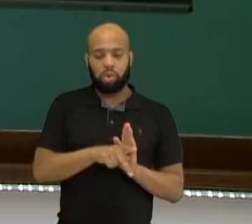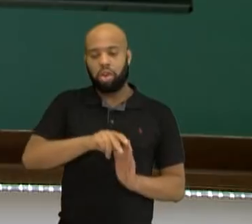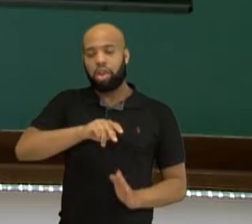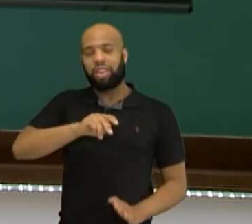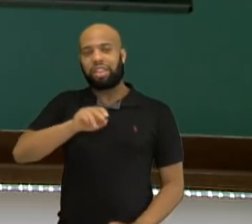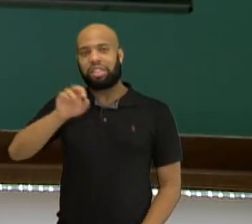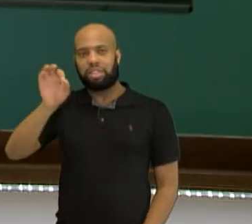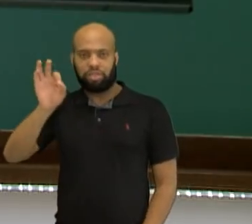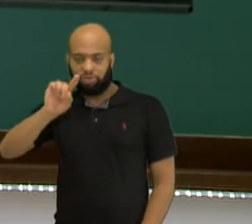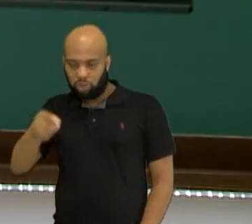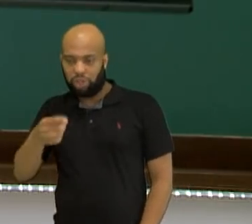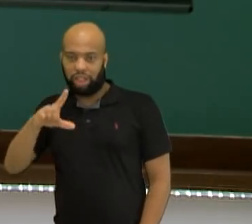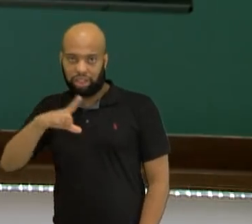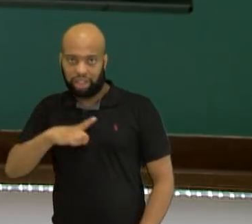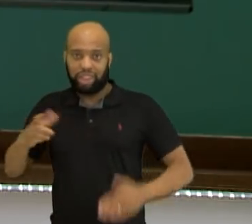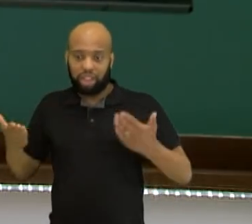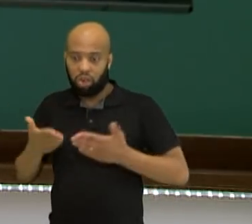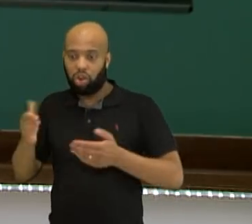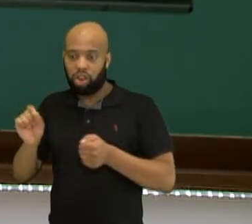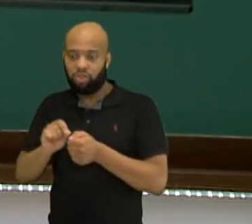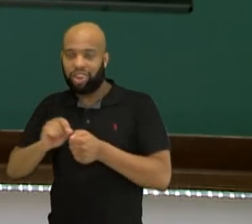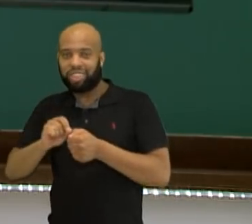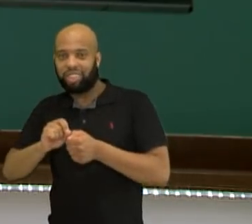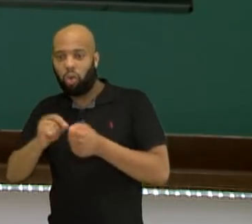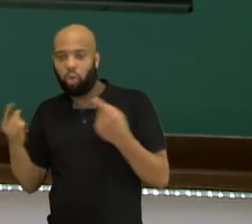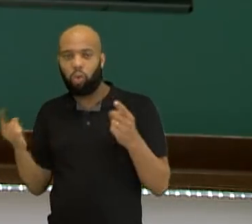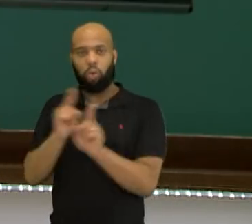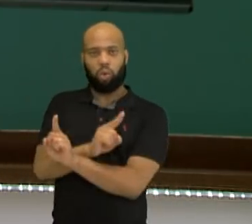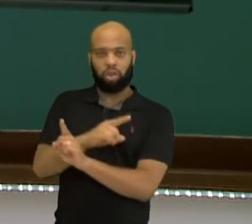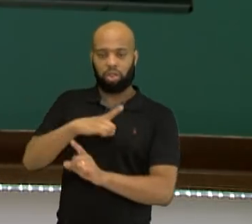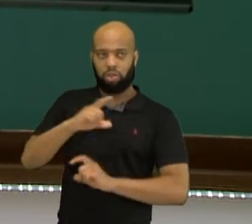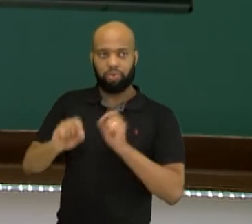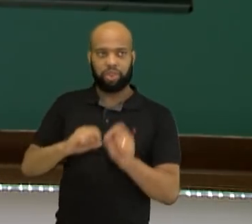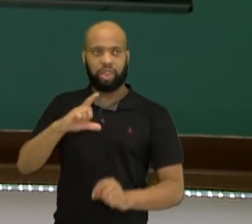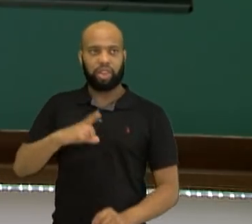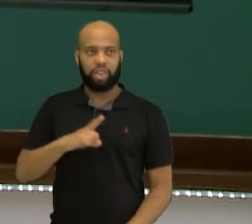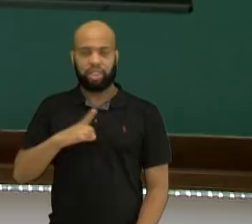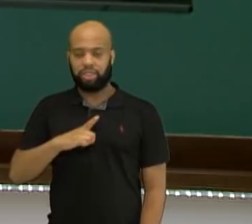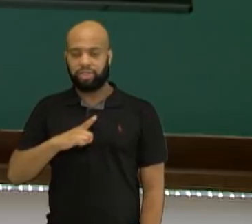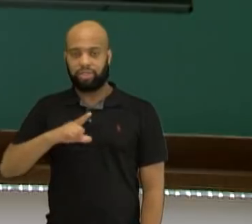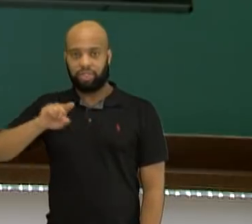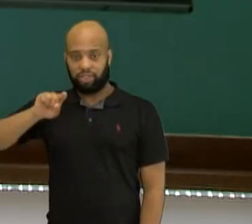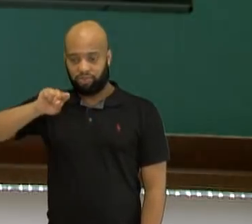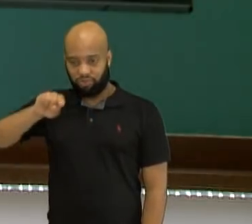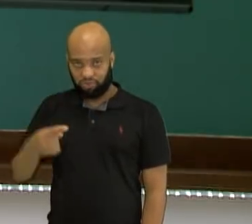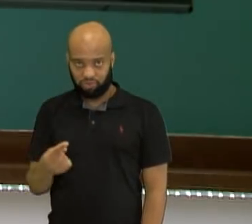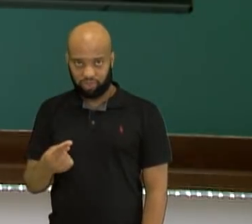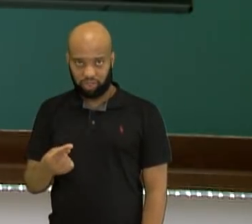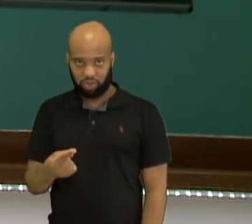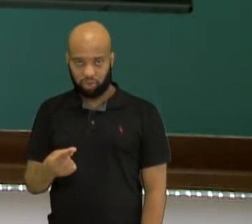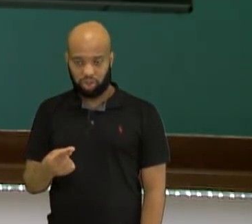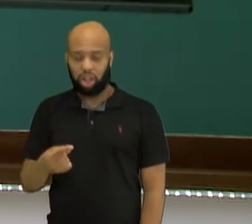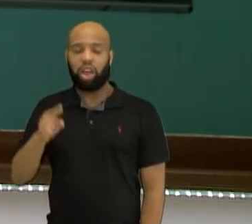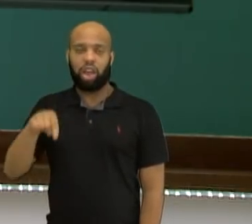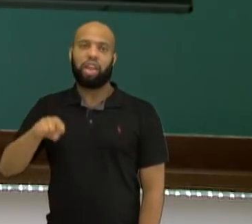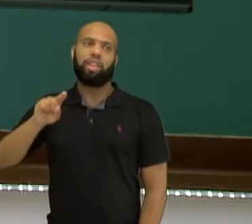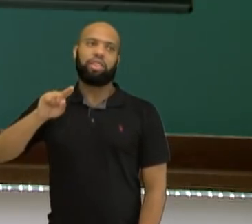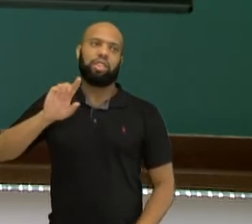para a sua esquerda. Então, ó, a vírgula está aqui, depois do 15, traz 2 para a esquerda, você tem